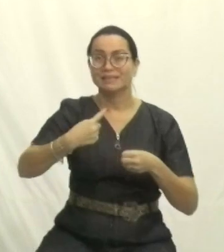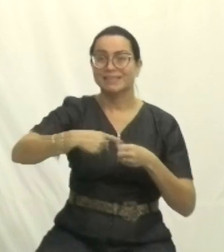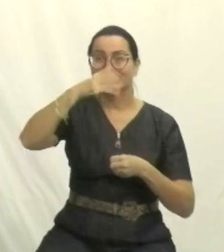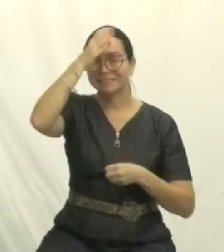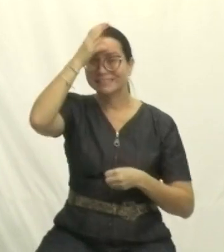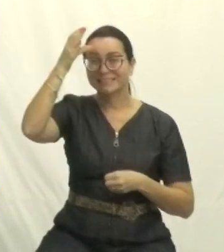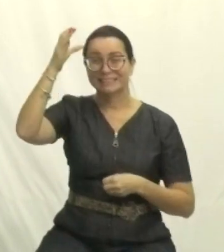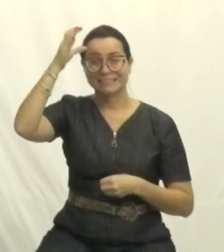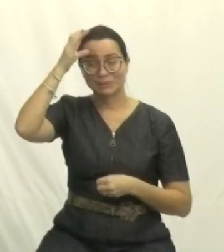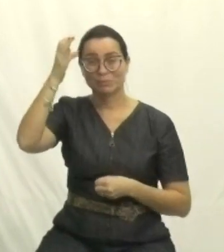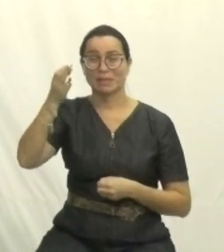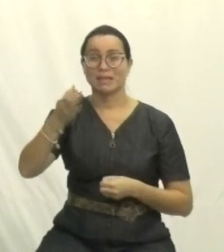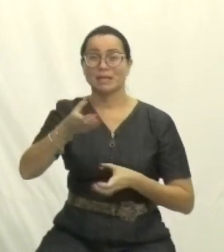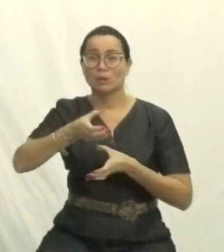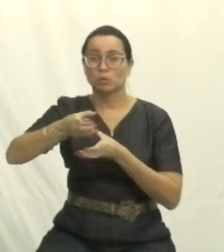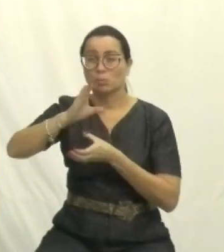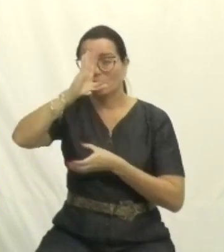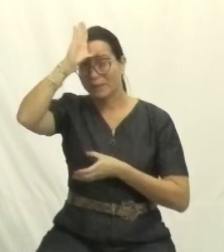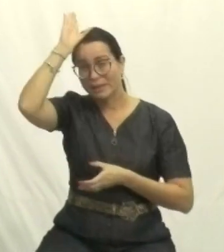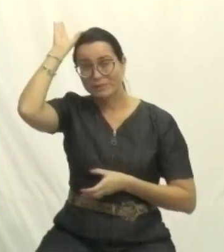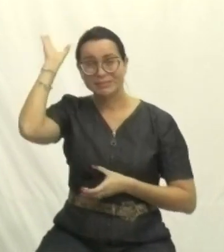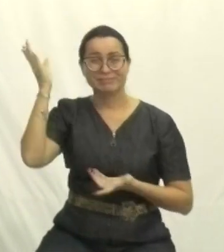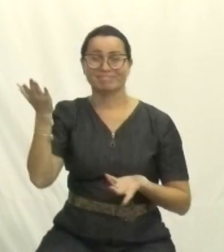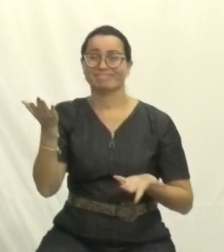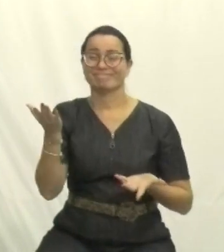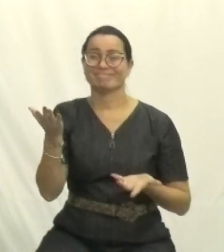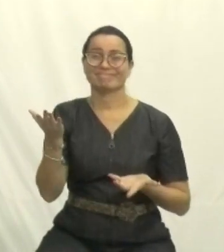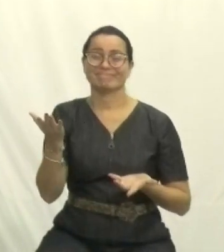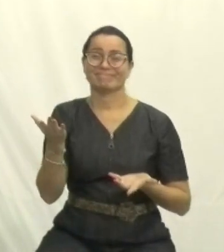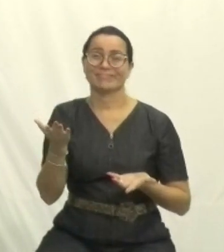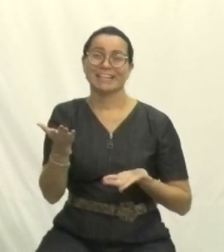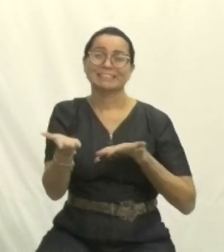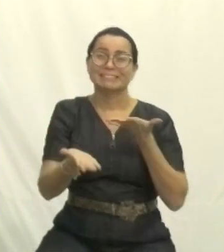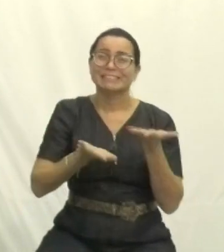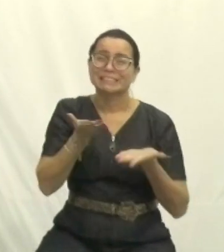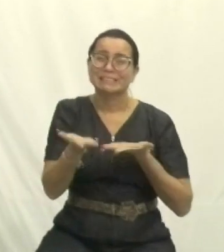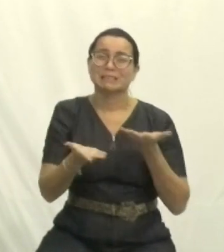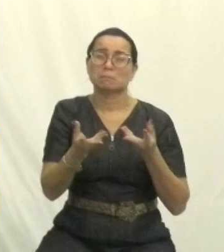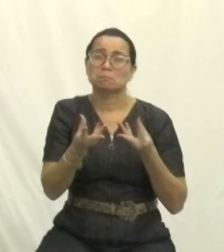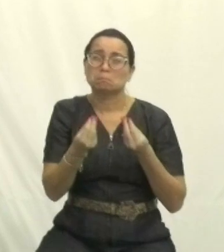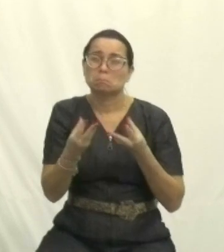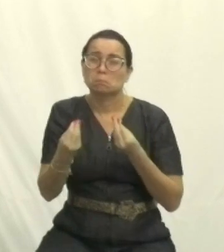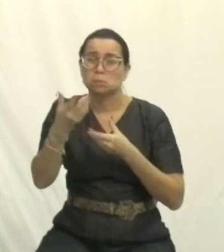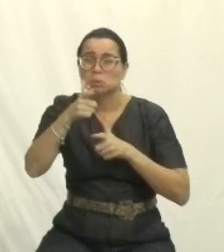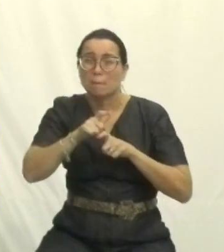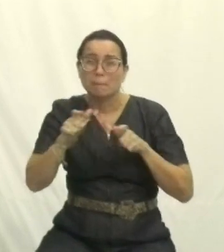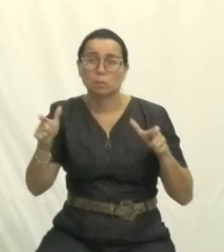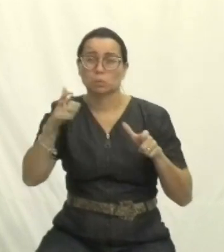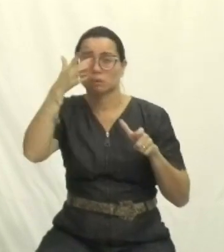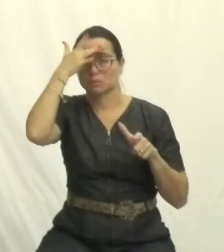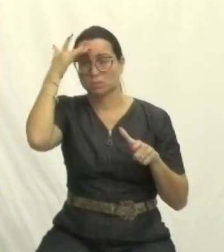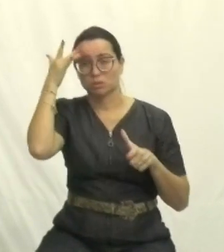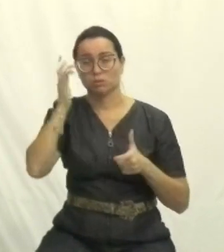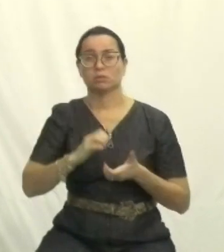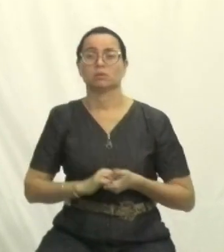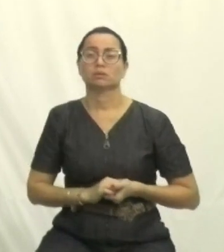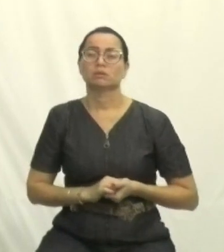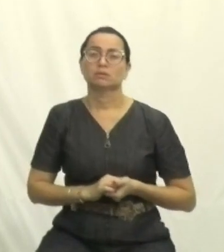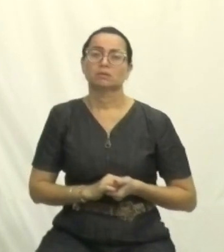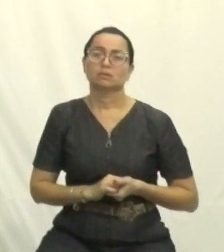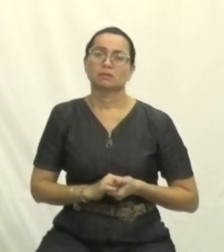Criciúma, os bombeiros de Criciúma atendem praticamente um terço desse volume de ocorrências na nossa região.